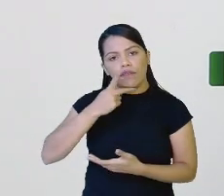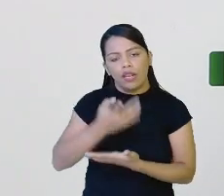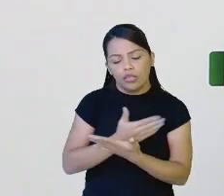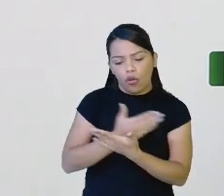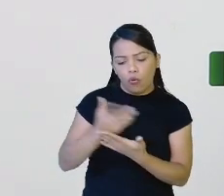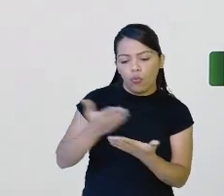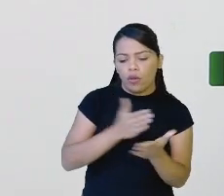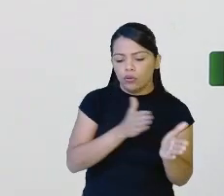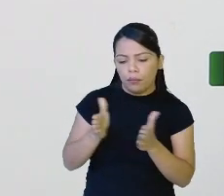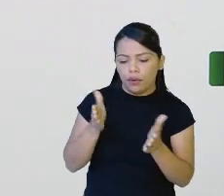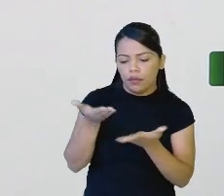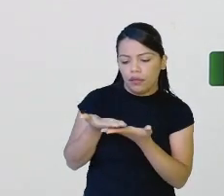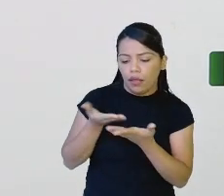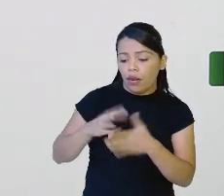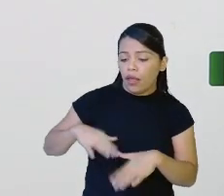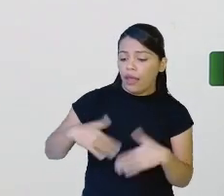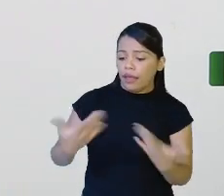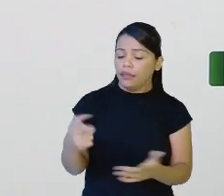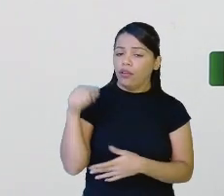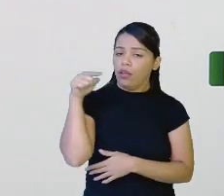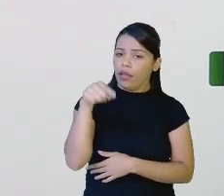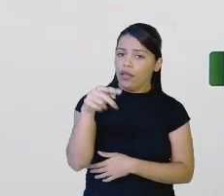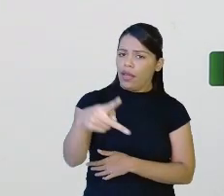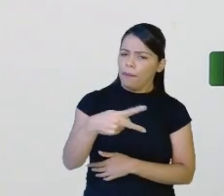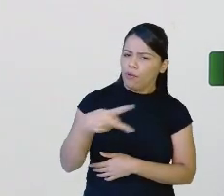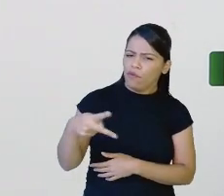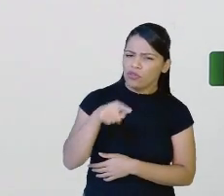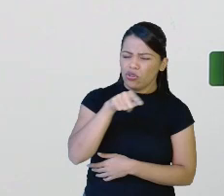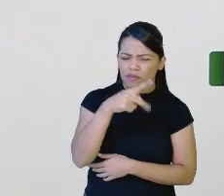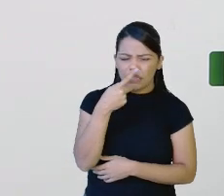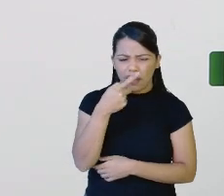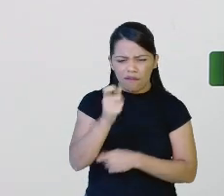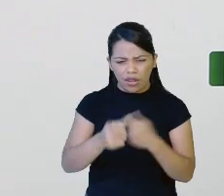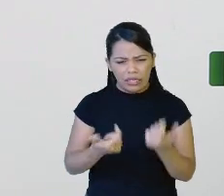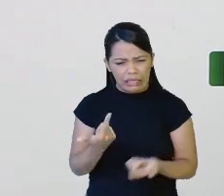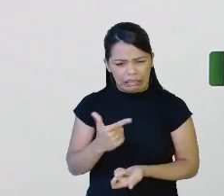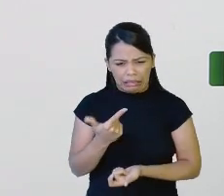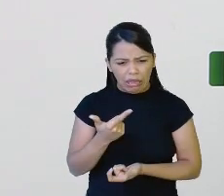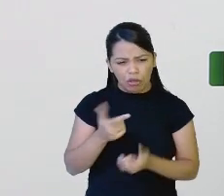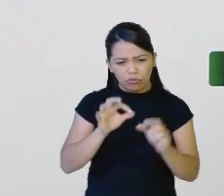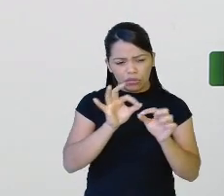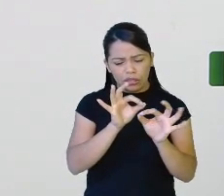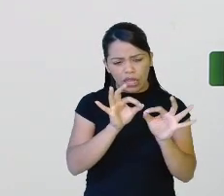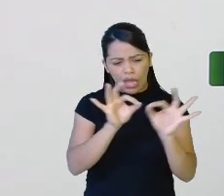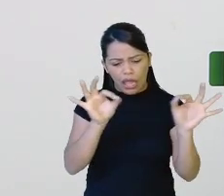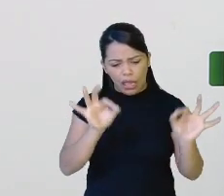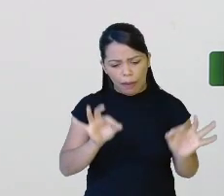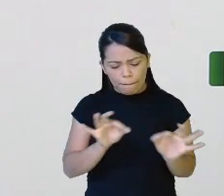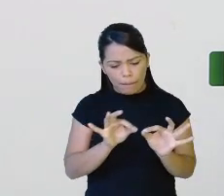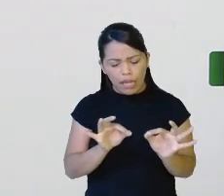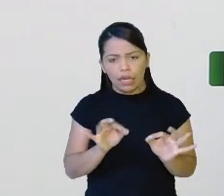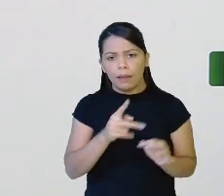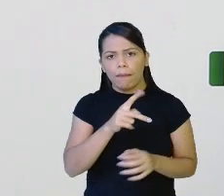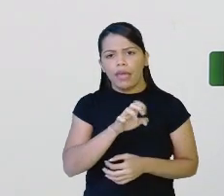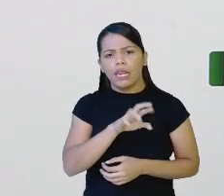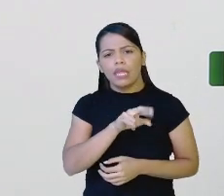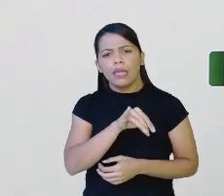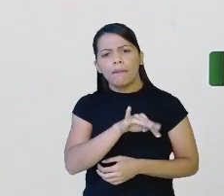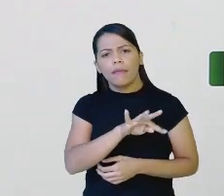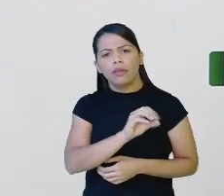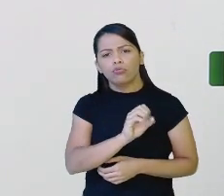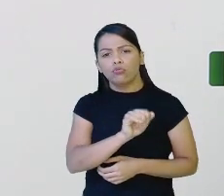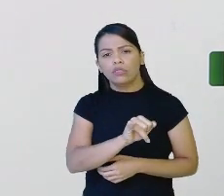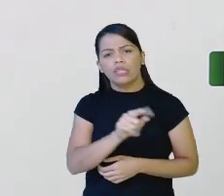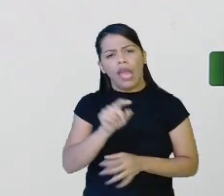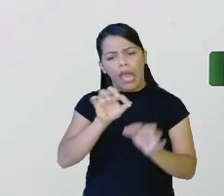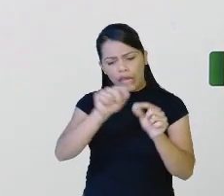que não existe perímetro se o meu terreno for em círculo? Não disse isso, eu não falei isso, mas hoje nós vamos